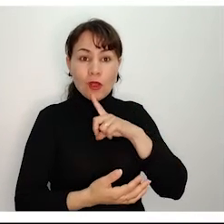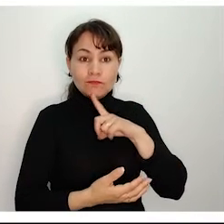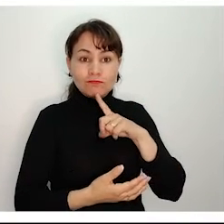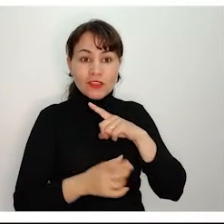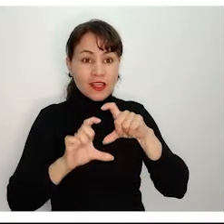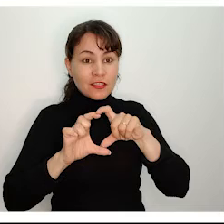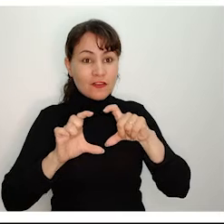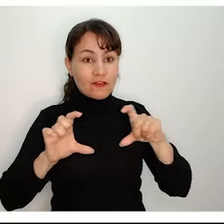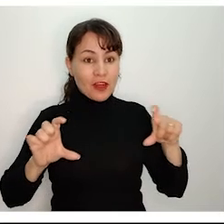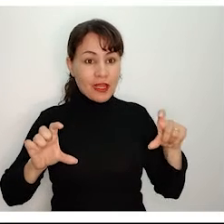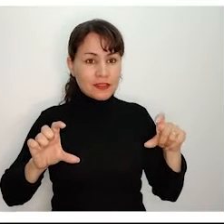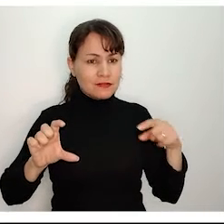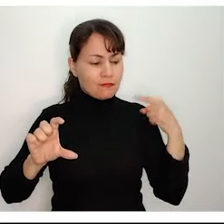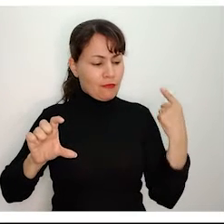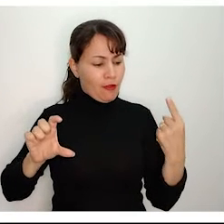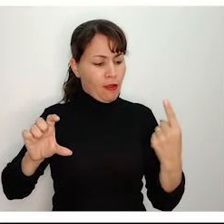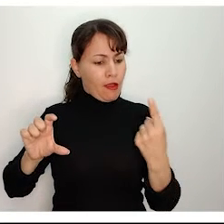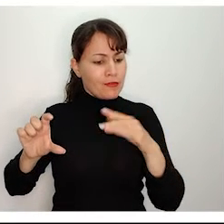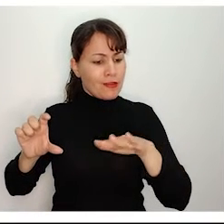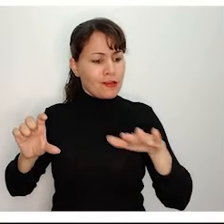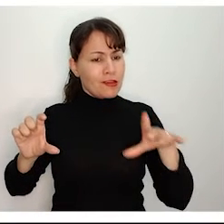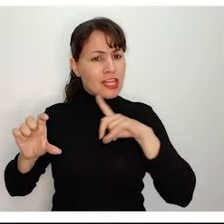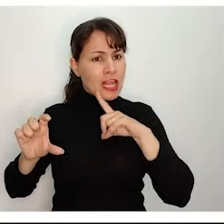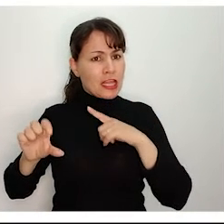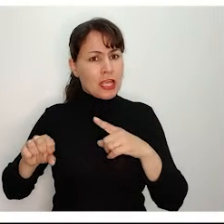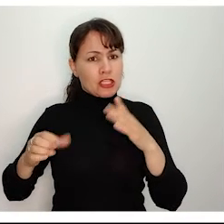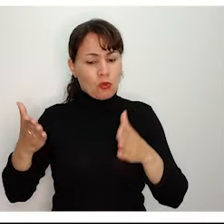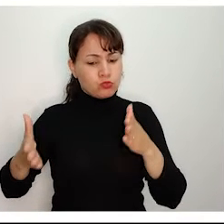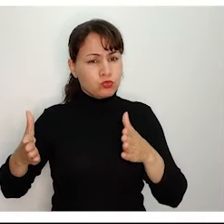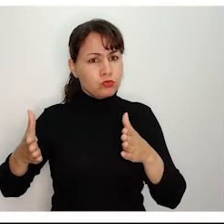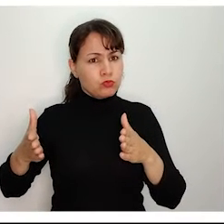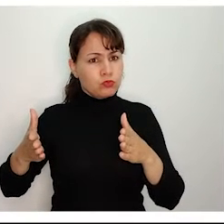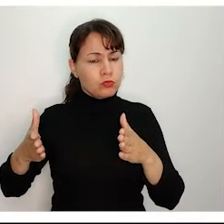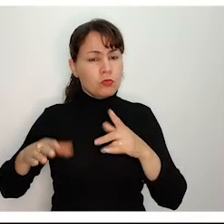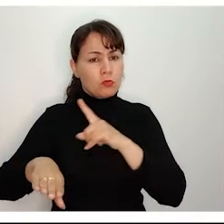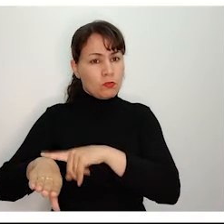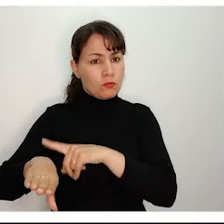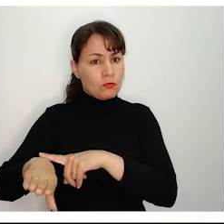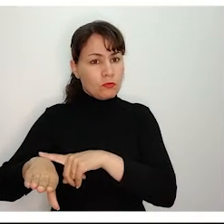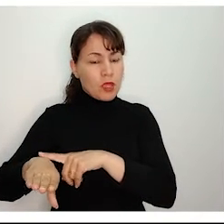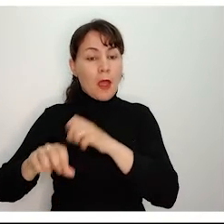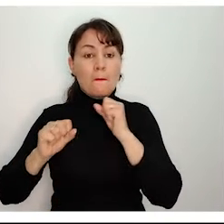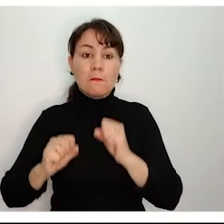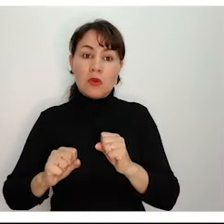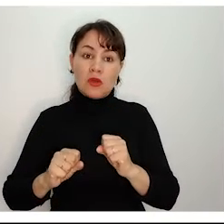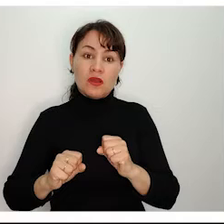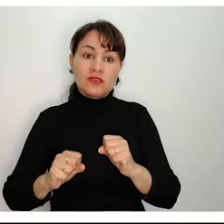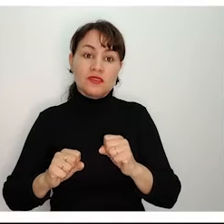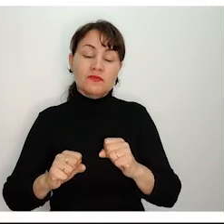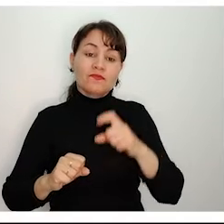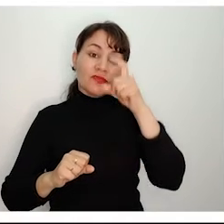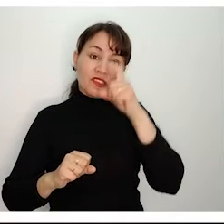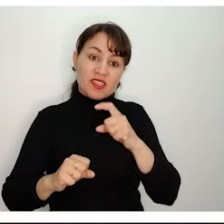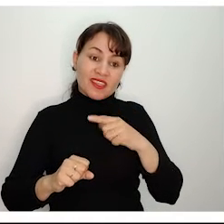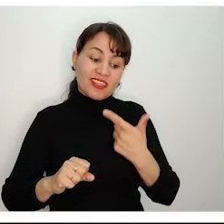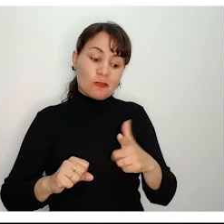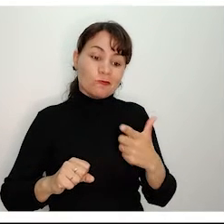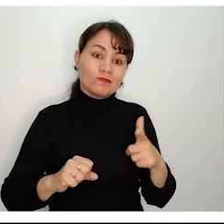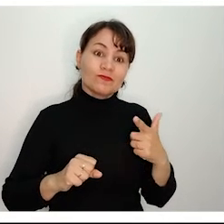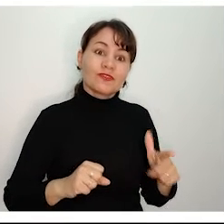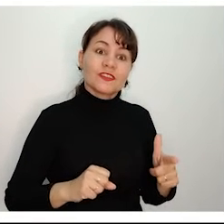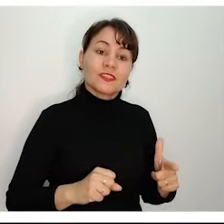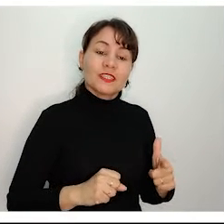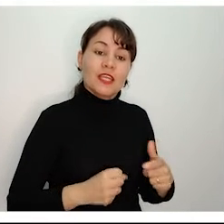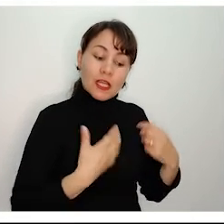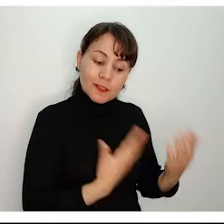estimulada. E quando existe essa frase, cada criança tem seu tempo, a criança pode ser que não receba